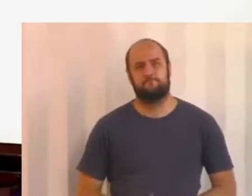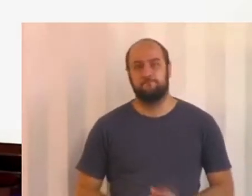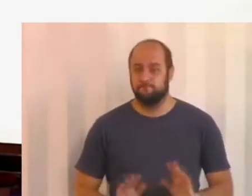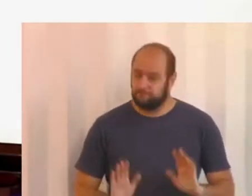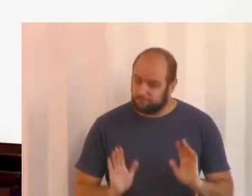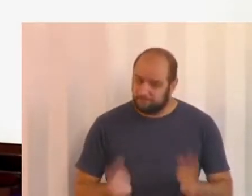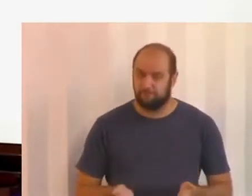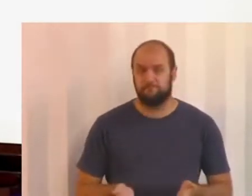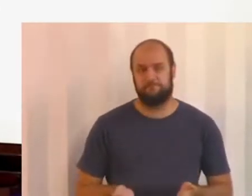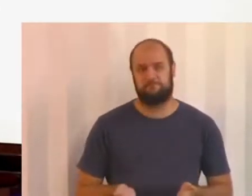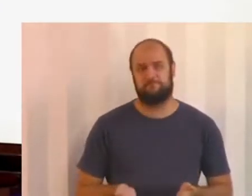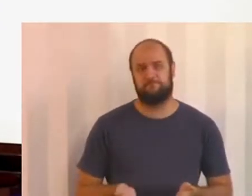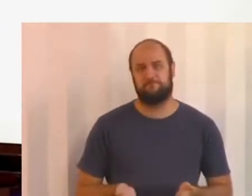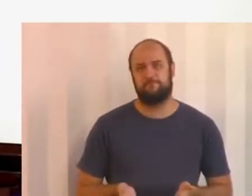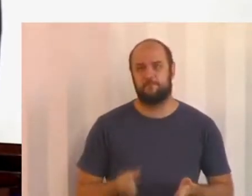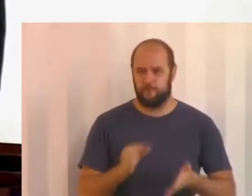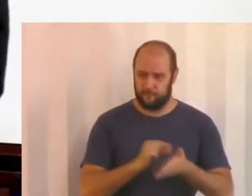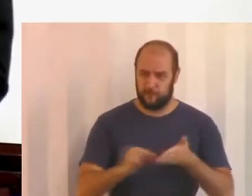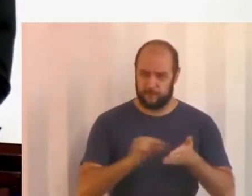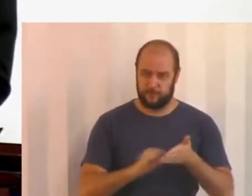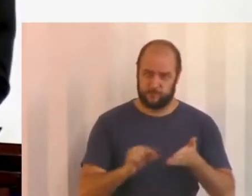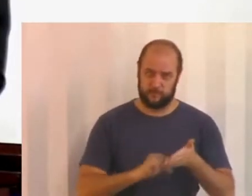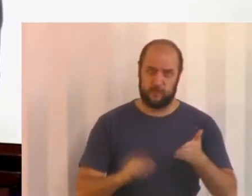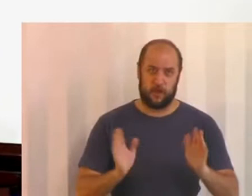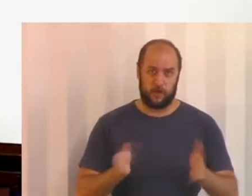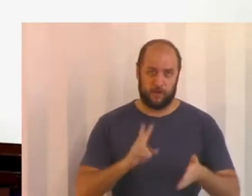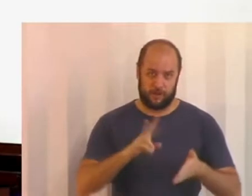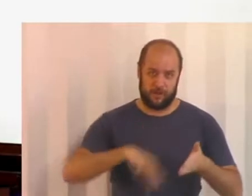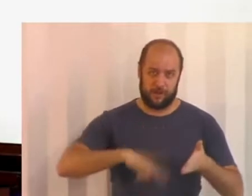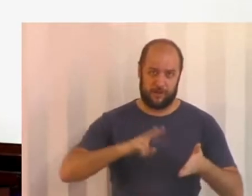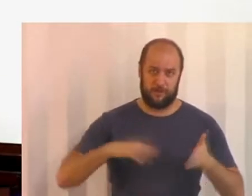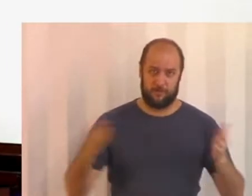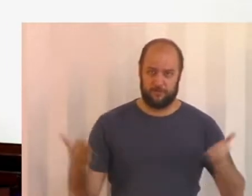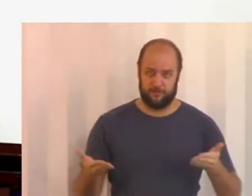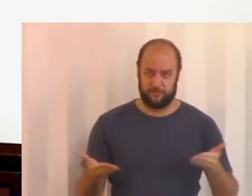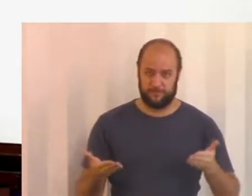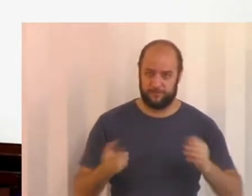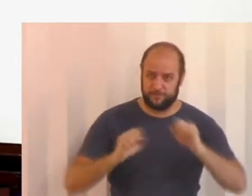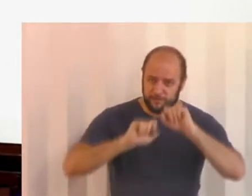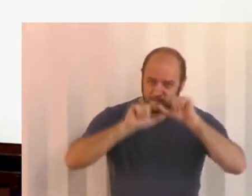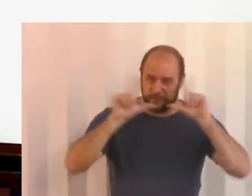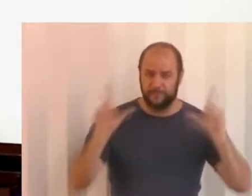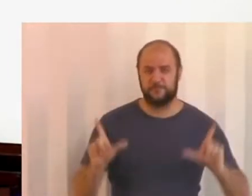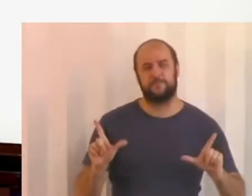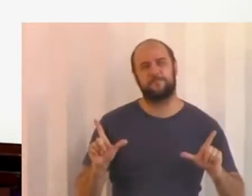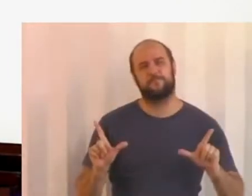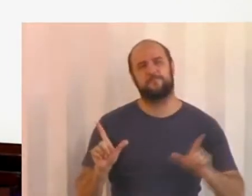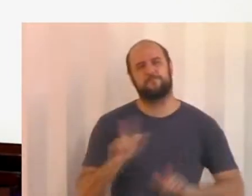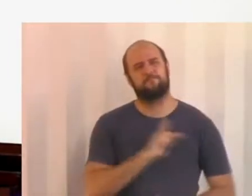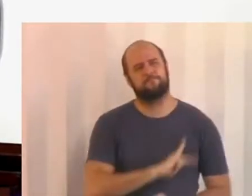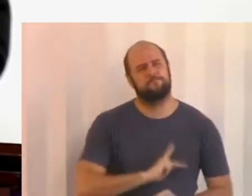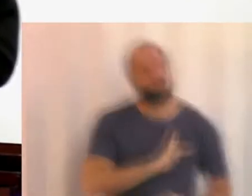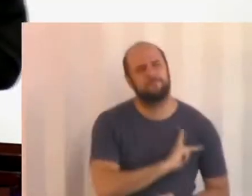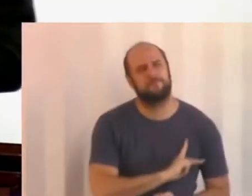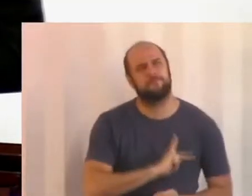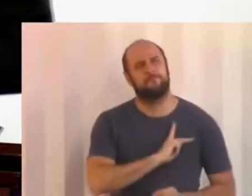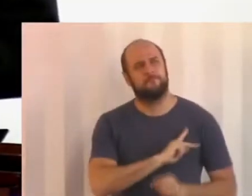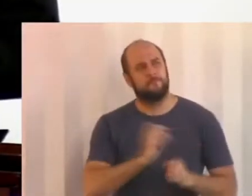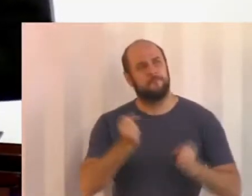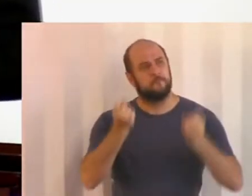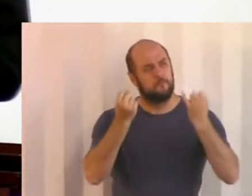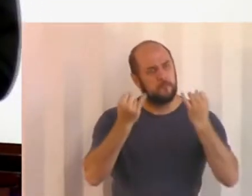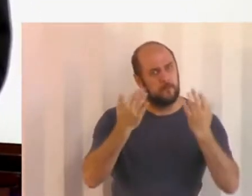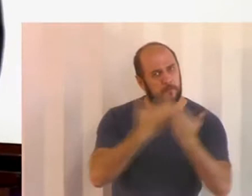nos versículos seguintes, versículos que nós vamos expor nesta manhã, Paulo começa